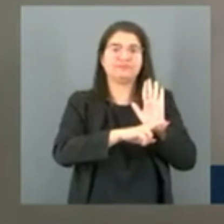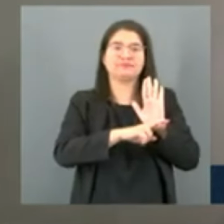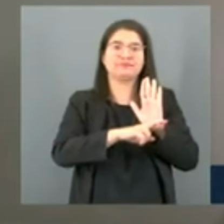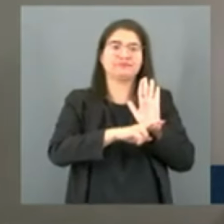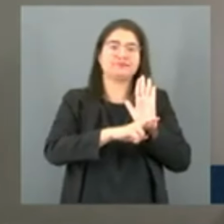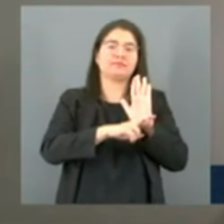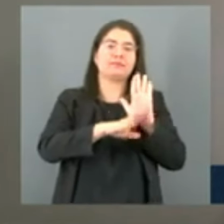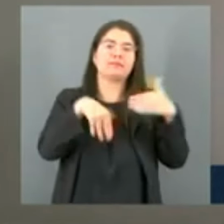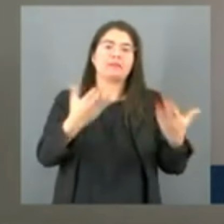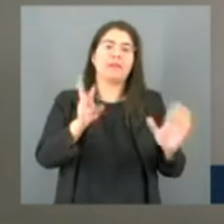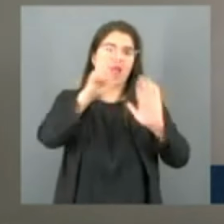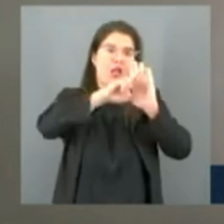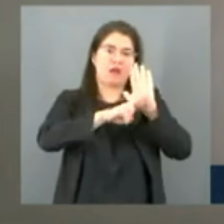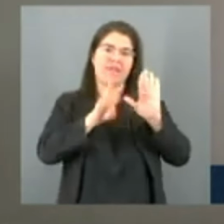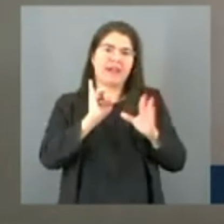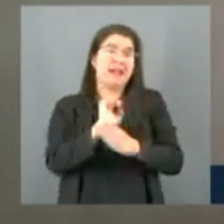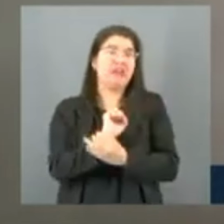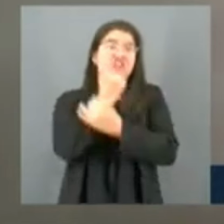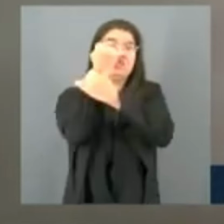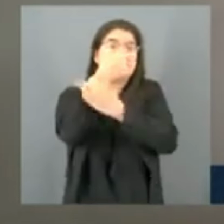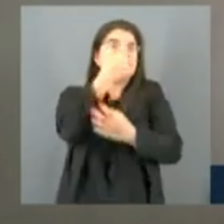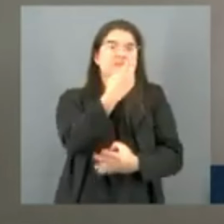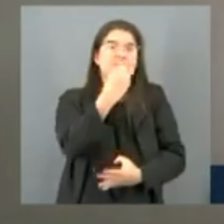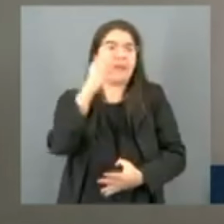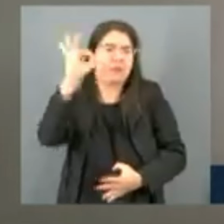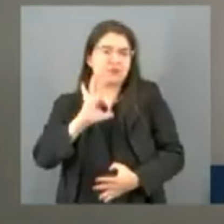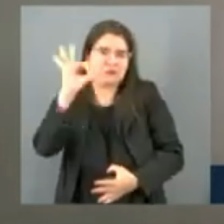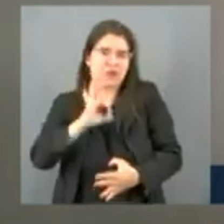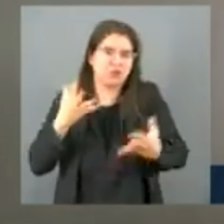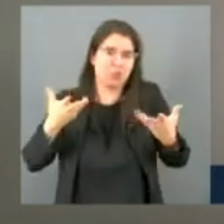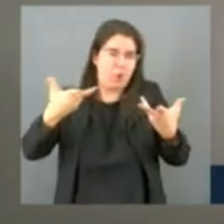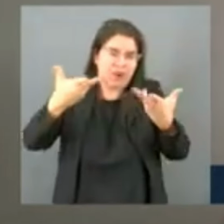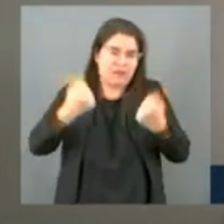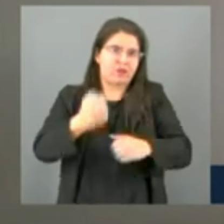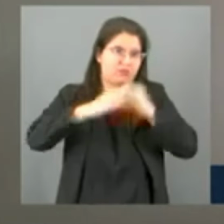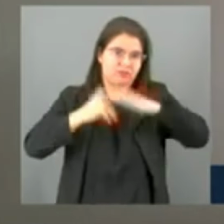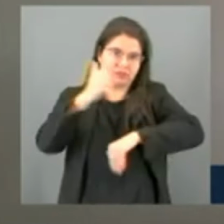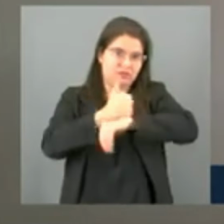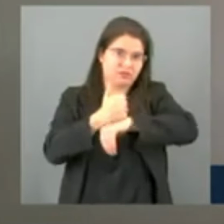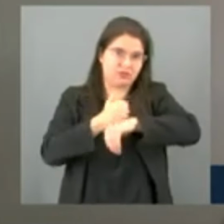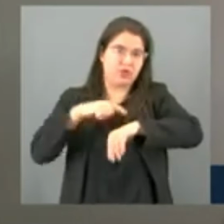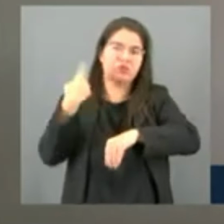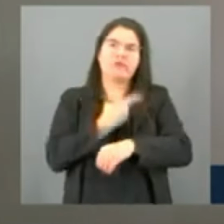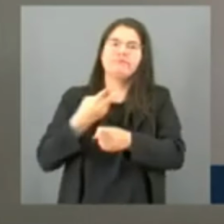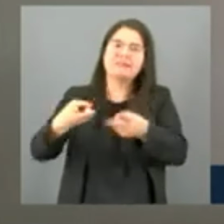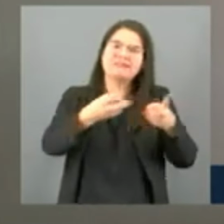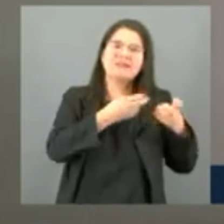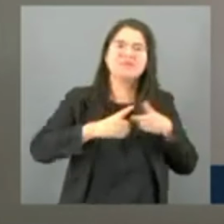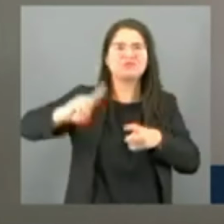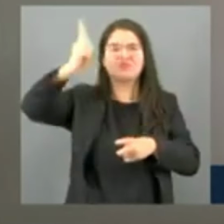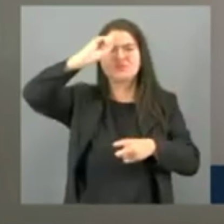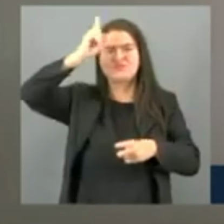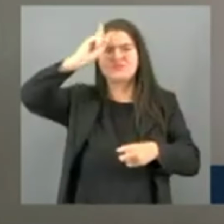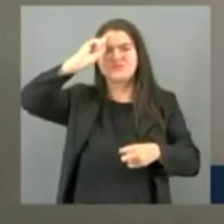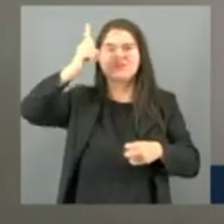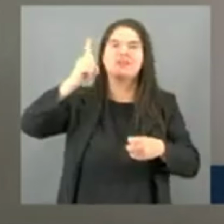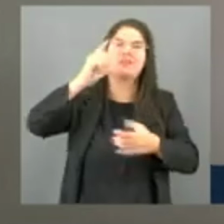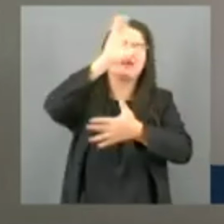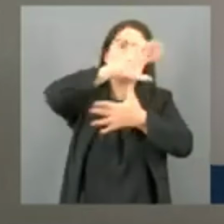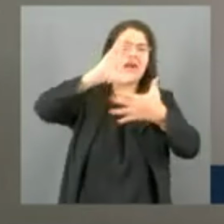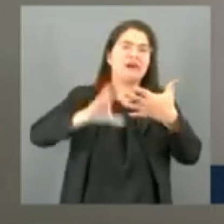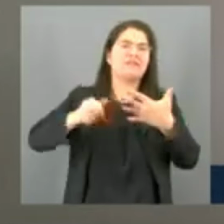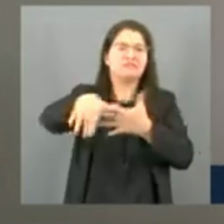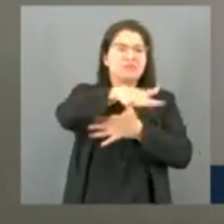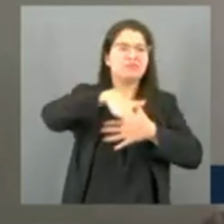não garante total qualidade do atendimento, total qualidade profissional. A gente vê diariamente, né, todas as classes profissionais cometendo